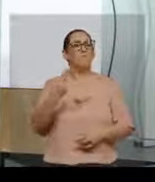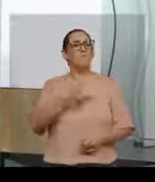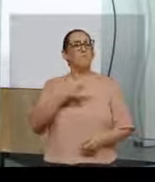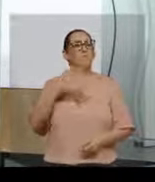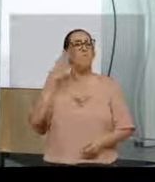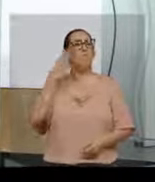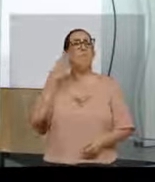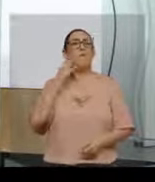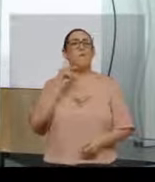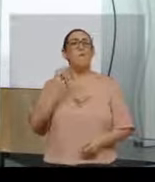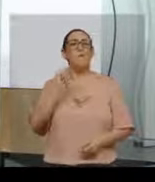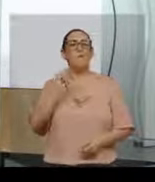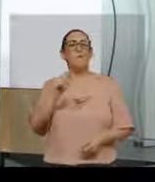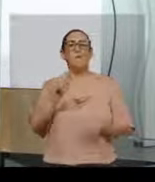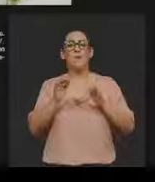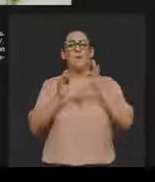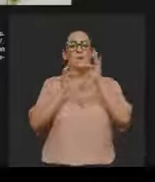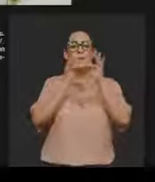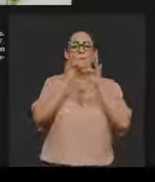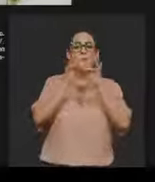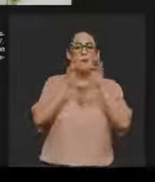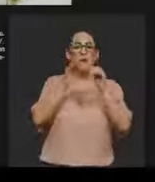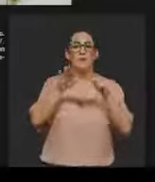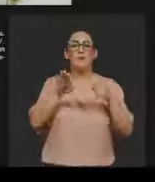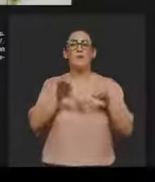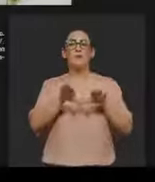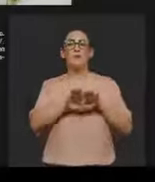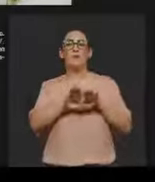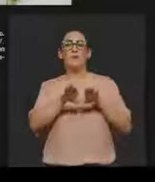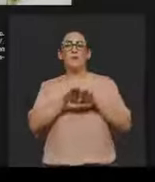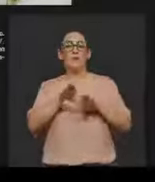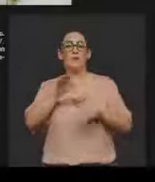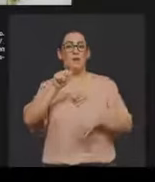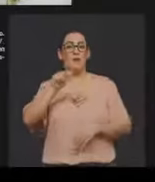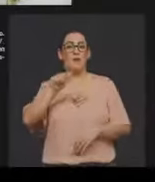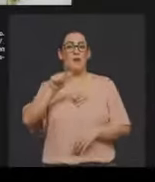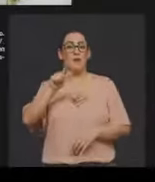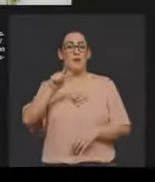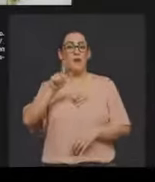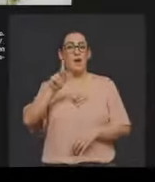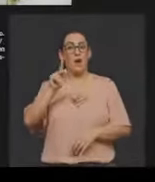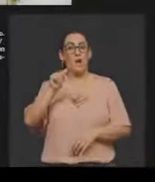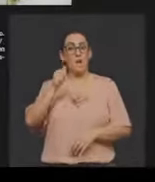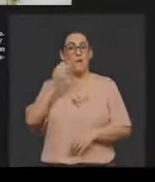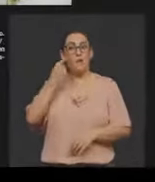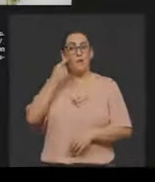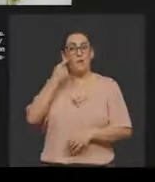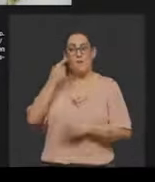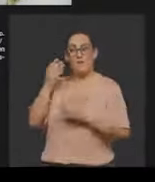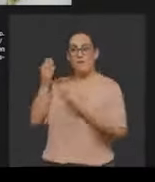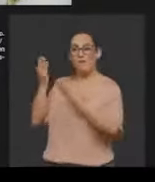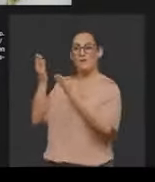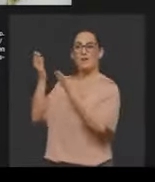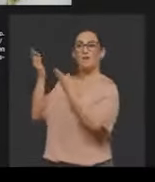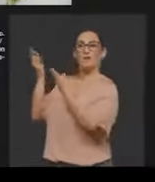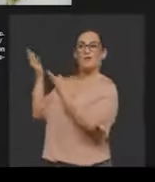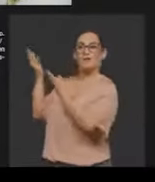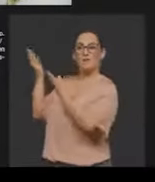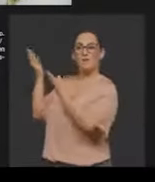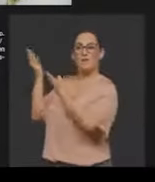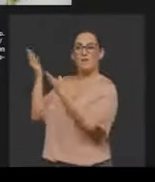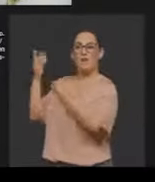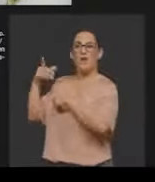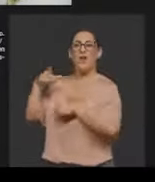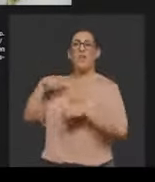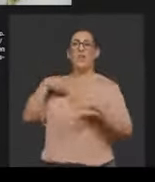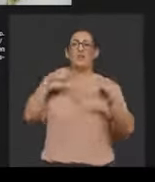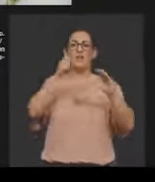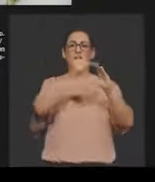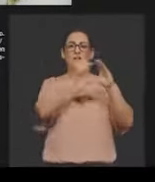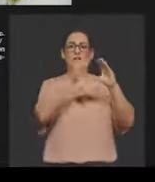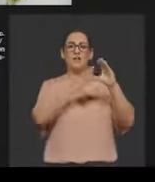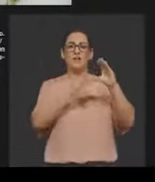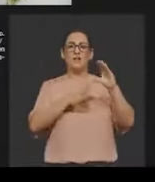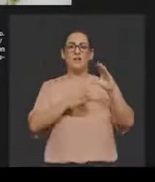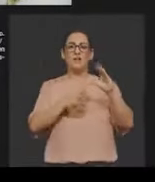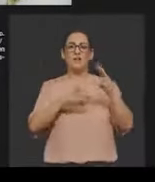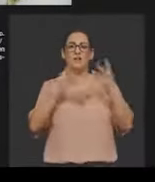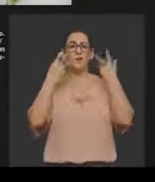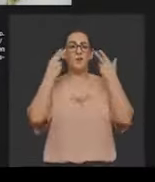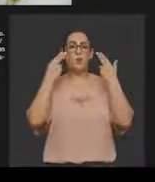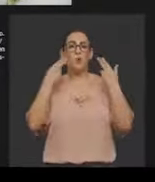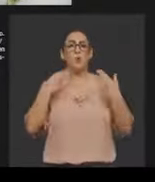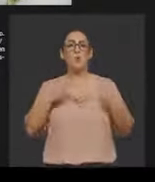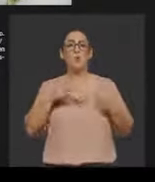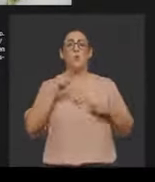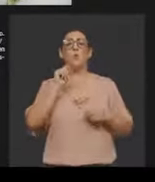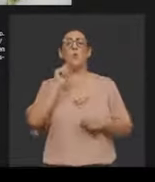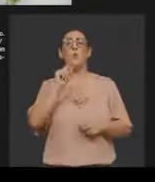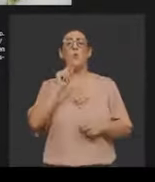elas vão possuir algumas características comuns, como por exemplo, presença de clorofila A e